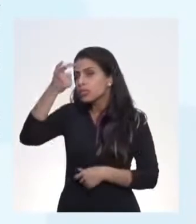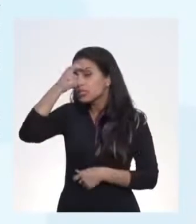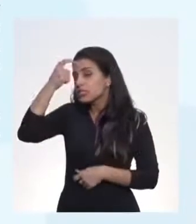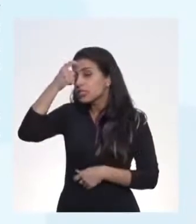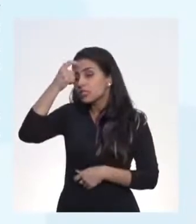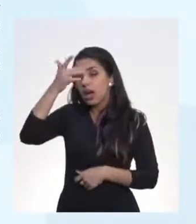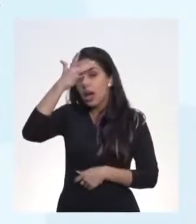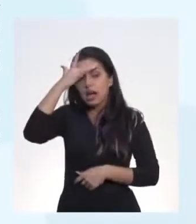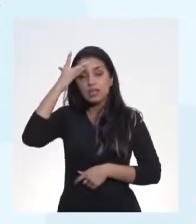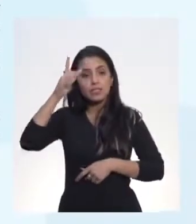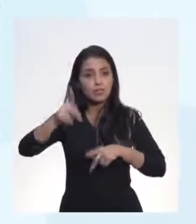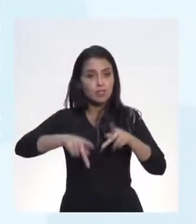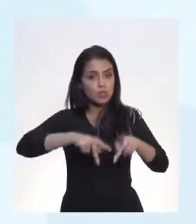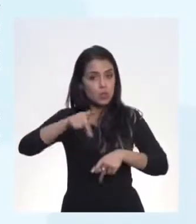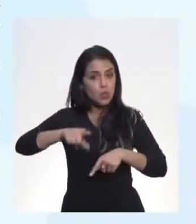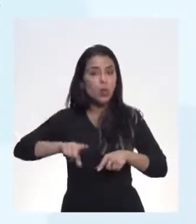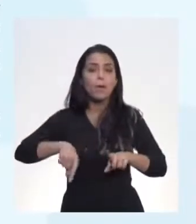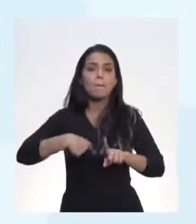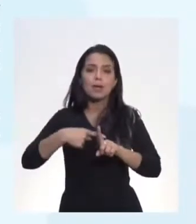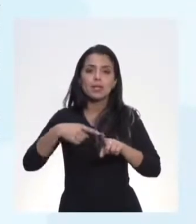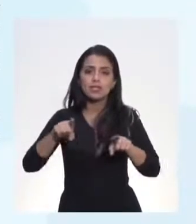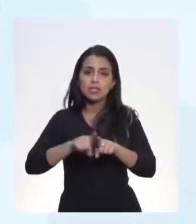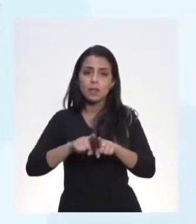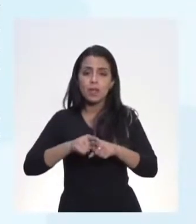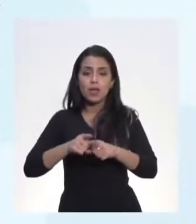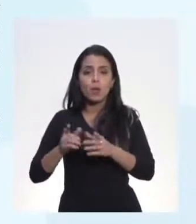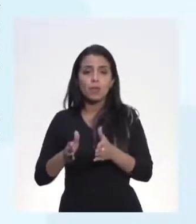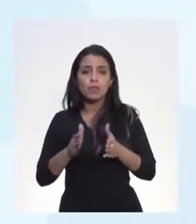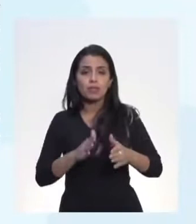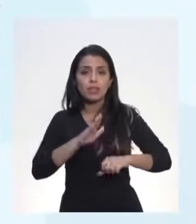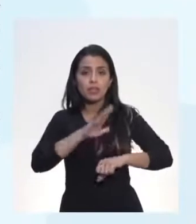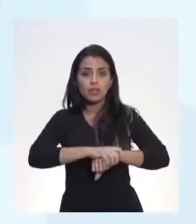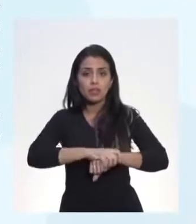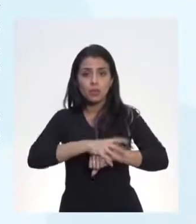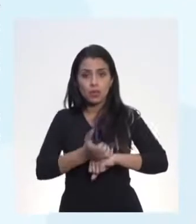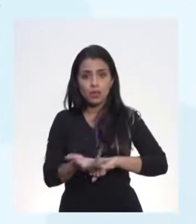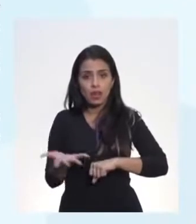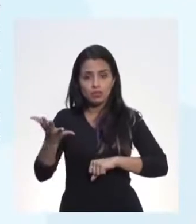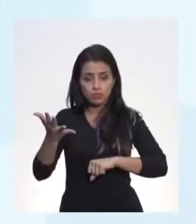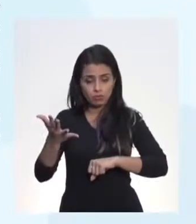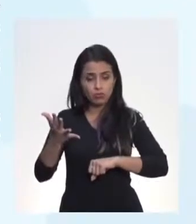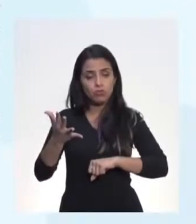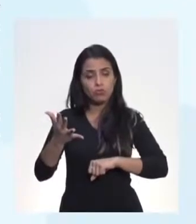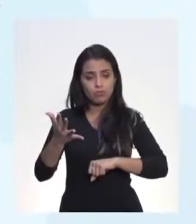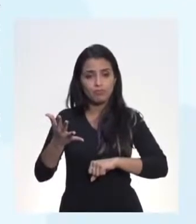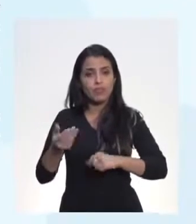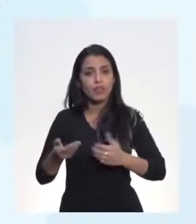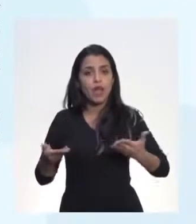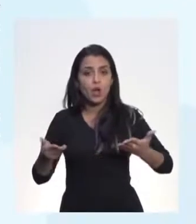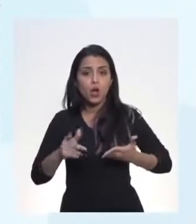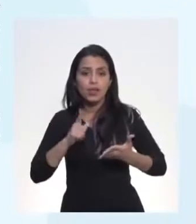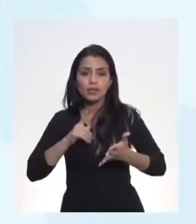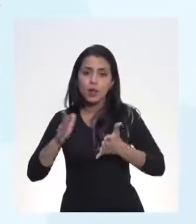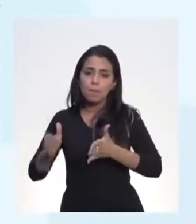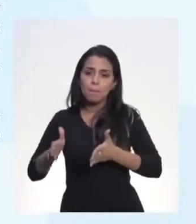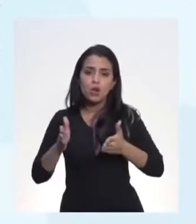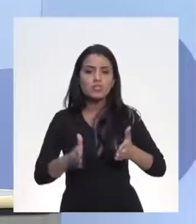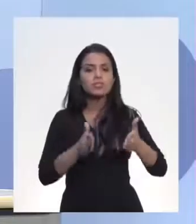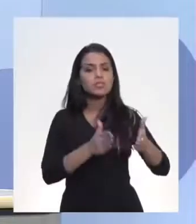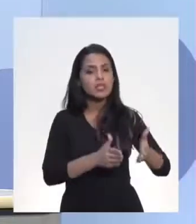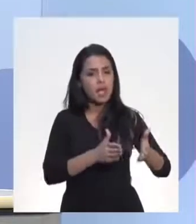democrático, tá? E aí, agora a gente sabe que é o processo lá do local,